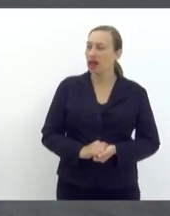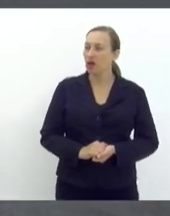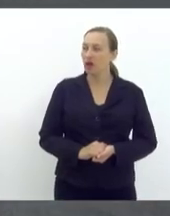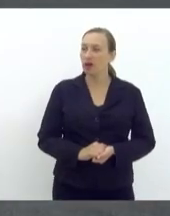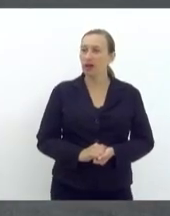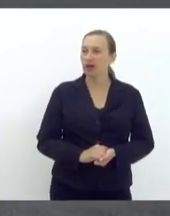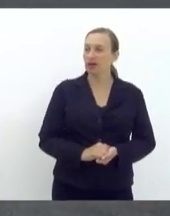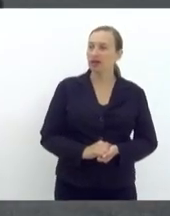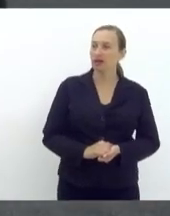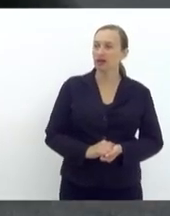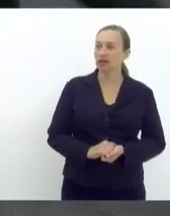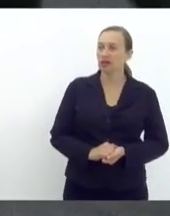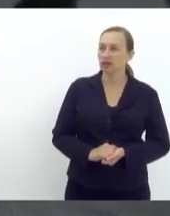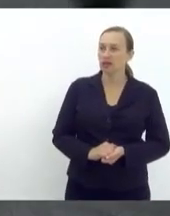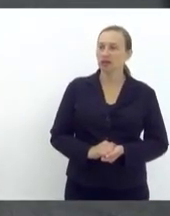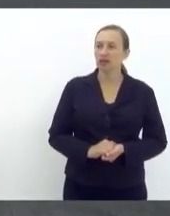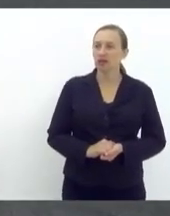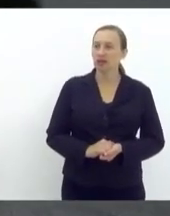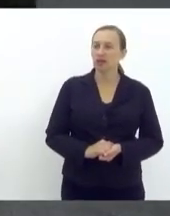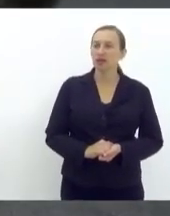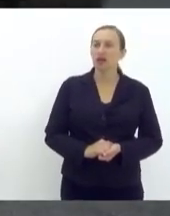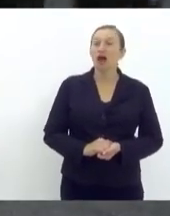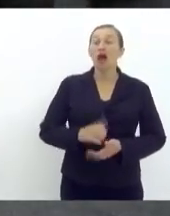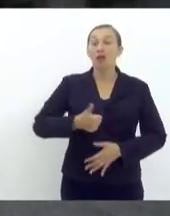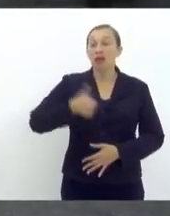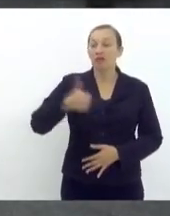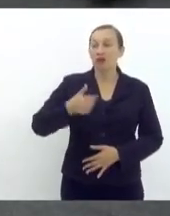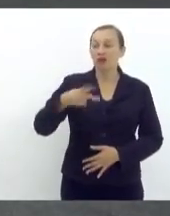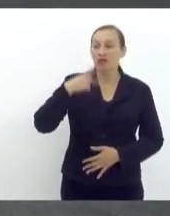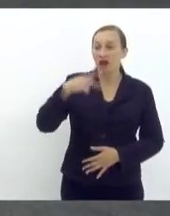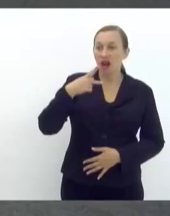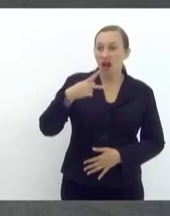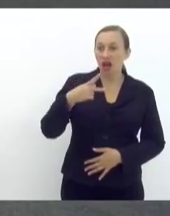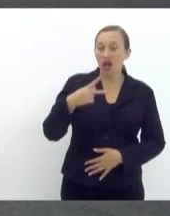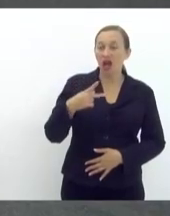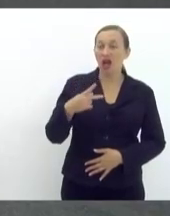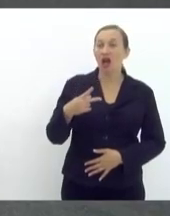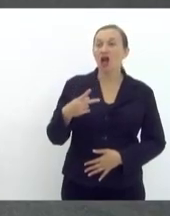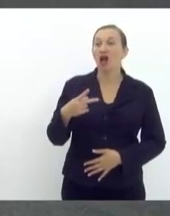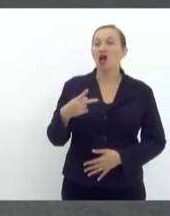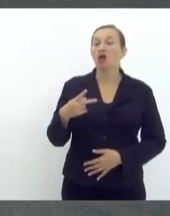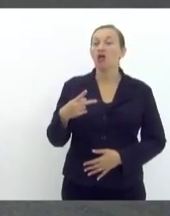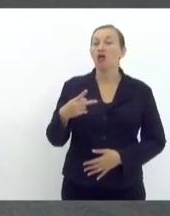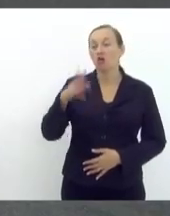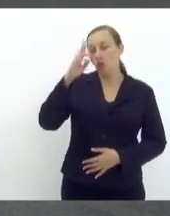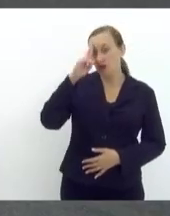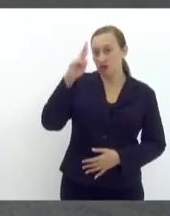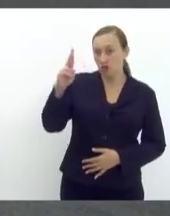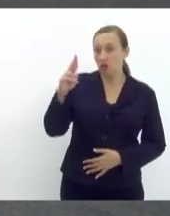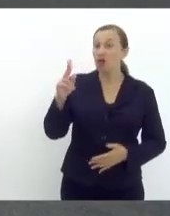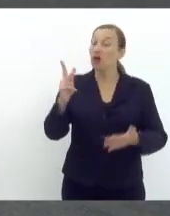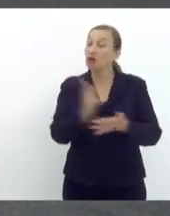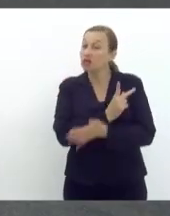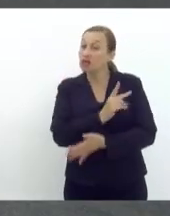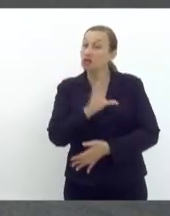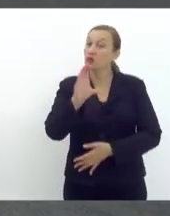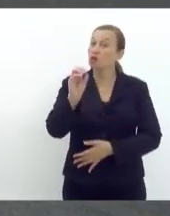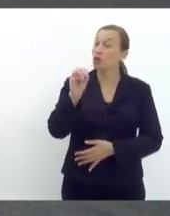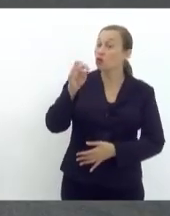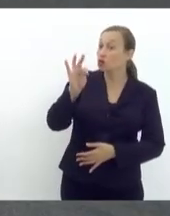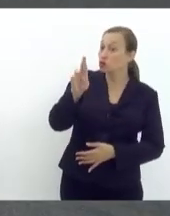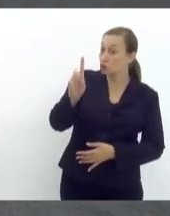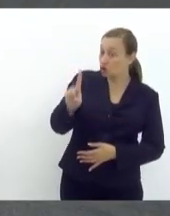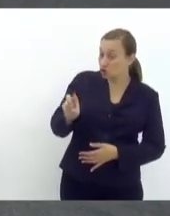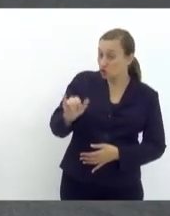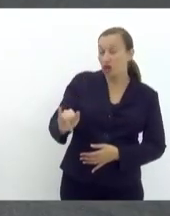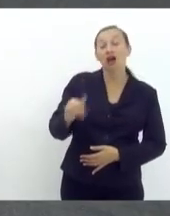primeiro eu gostaria de falar com a senhora sobre ocorrido no consulde de fato eu não fiquei sabendo sobre hoje a senhora sabe que a senhora é minha